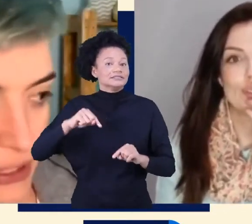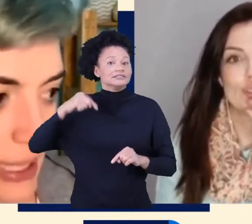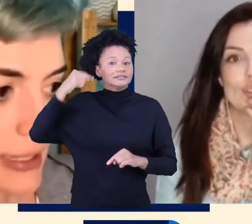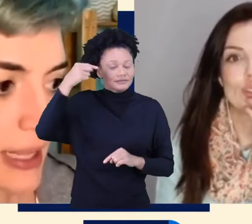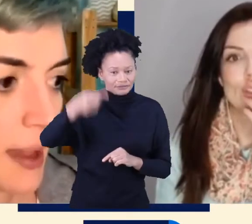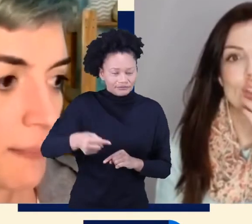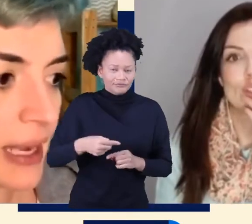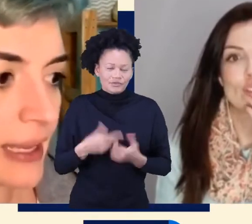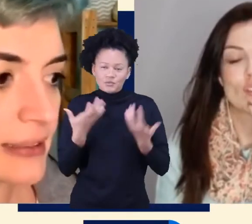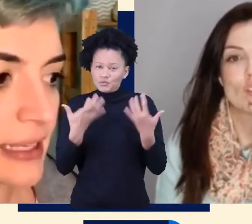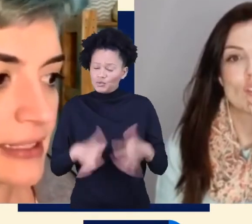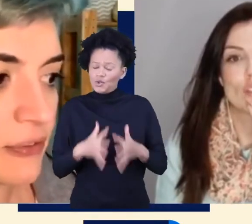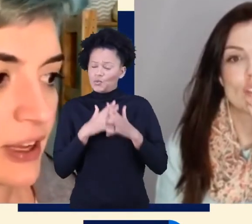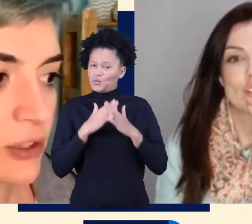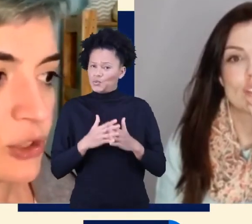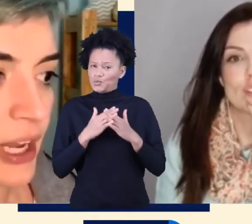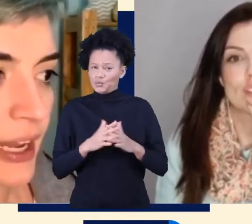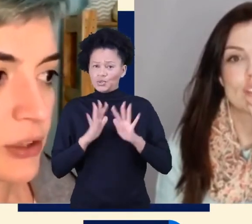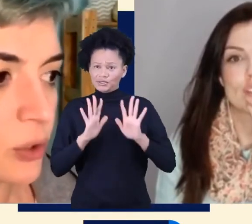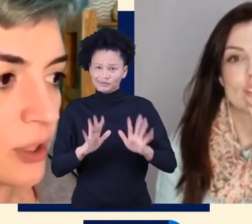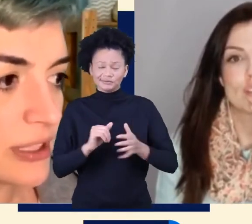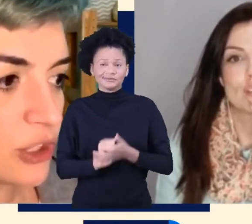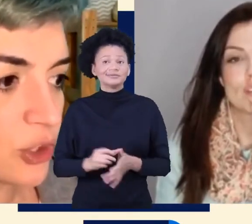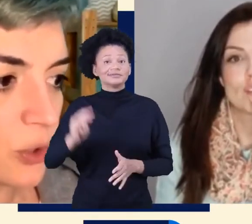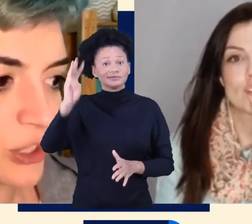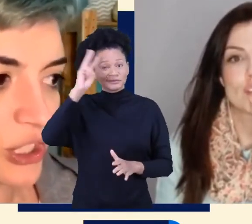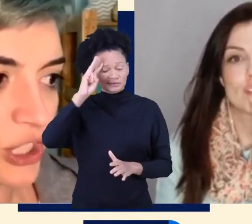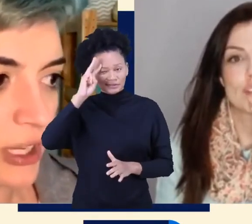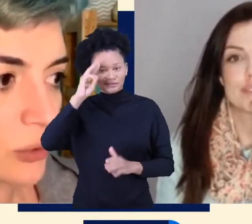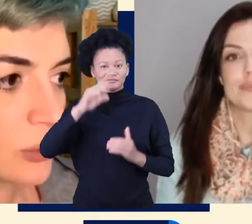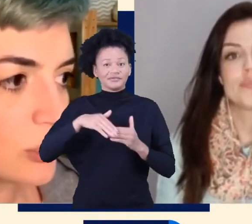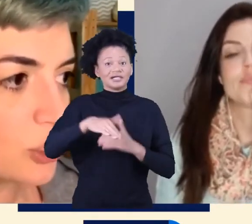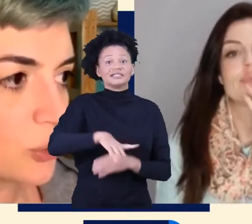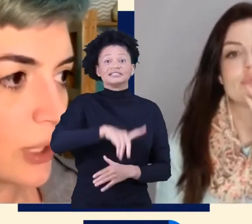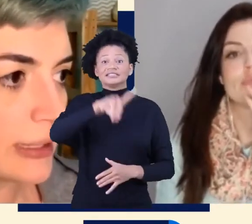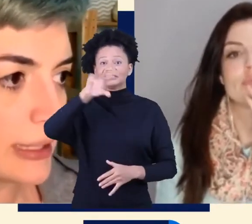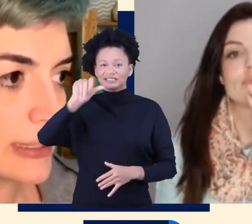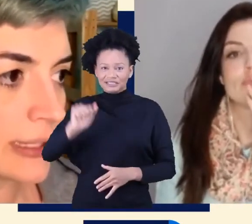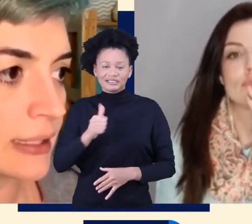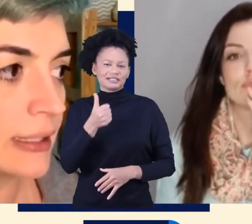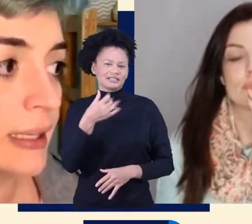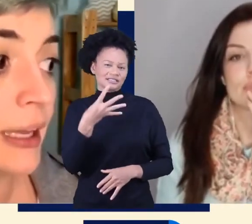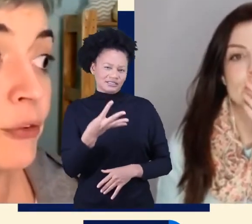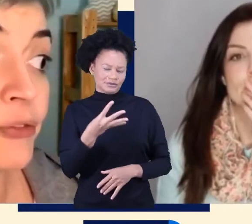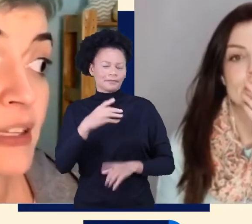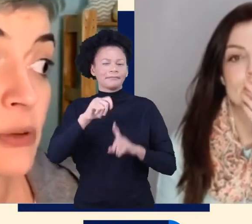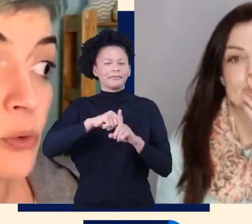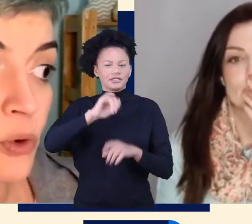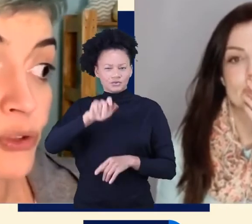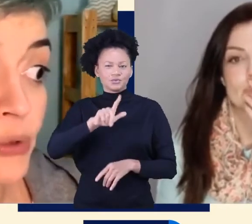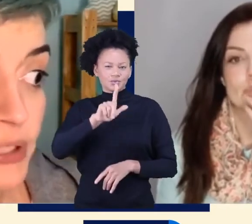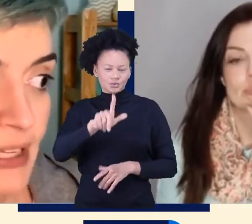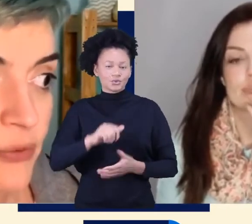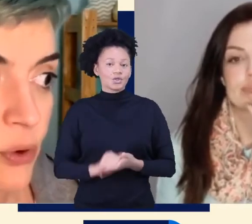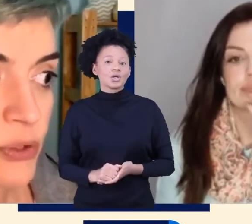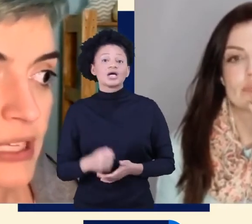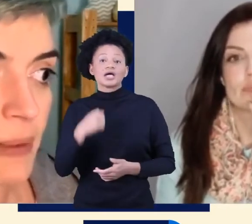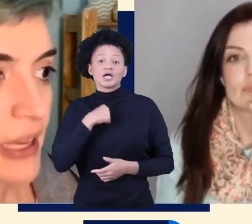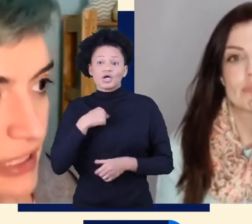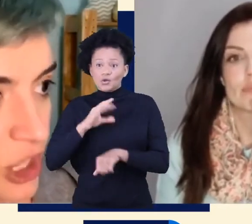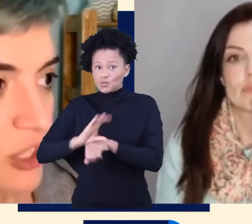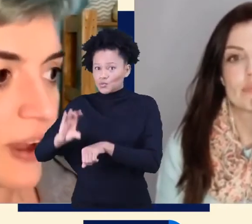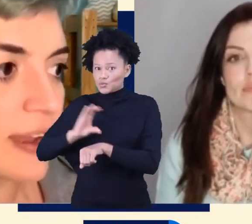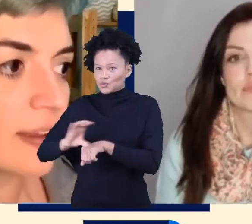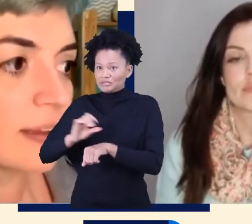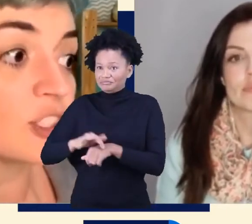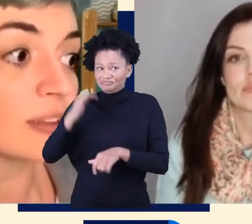confundir vocês, tá? Mas na terça-feira do dia 14 de julho, eu acho que dia 14 de julho é terça. Eu vou fazer um curso, não sei se eu vou conseguir, mas